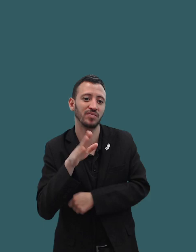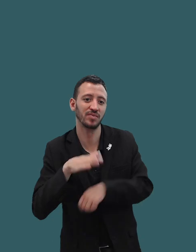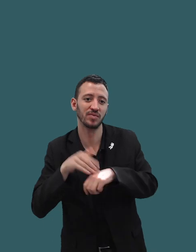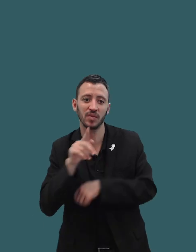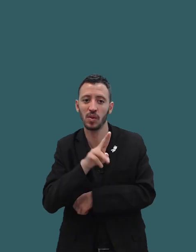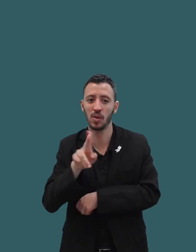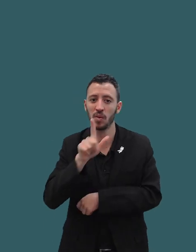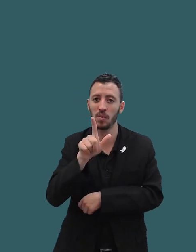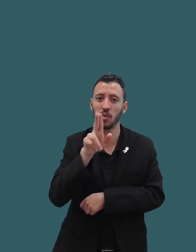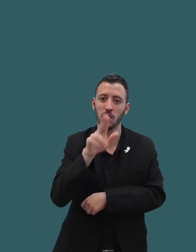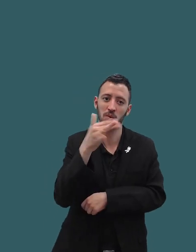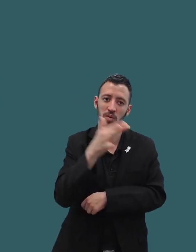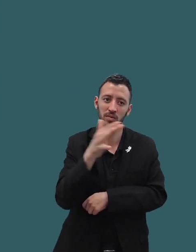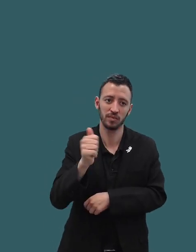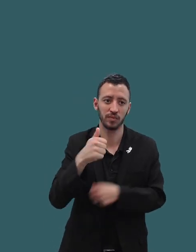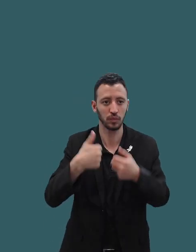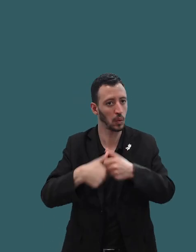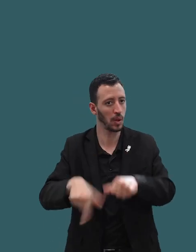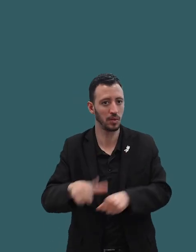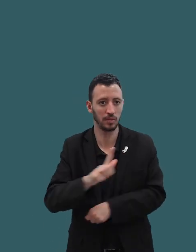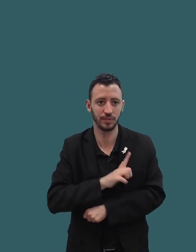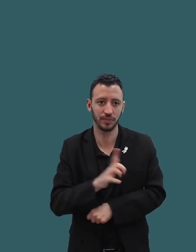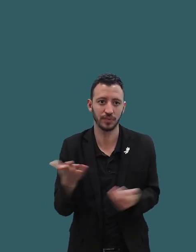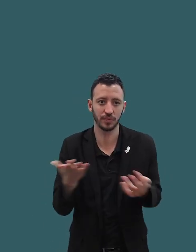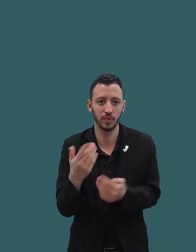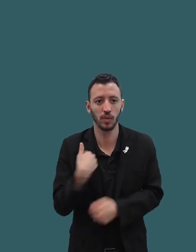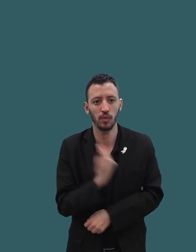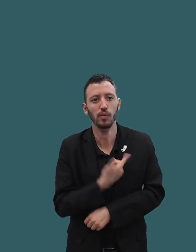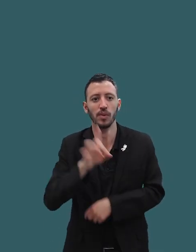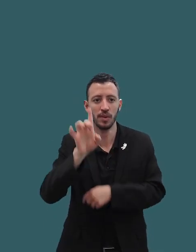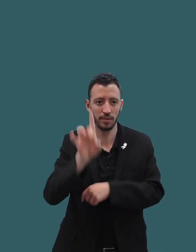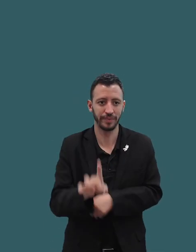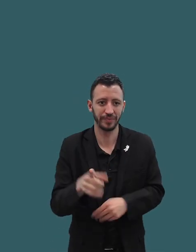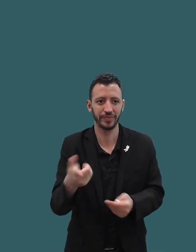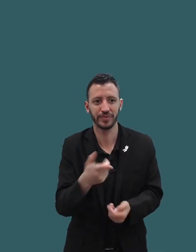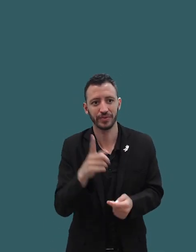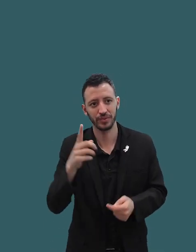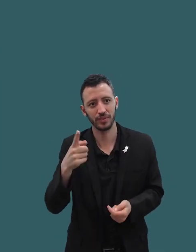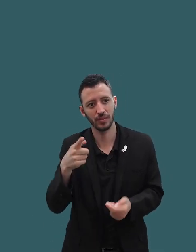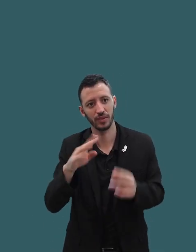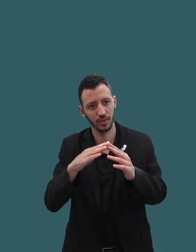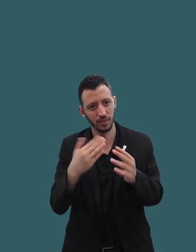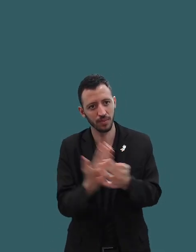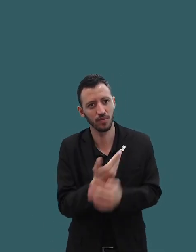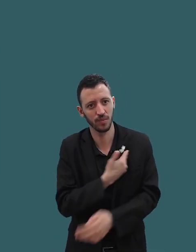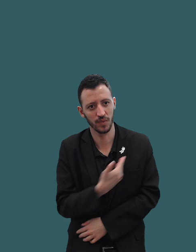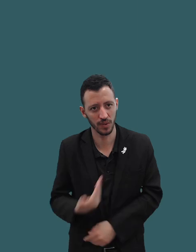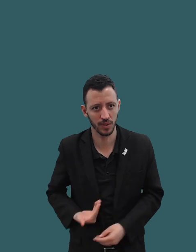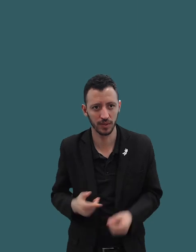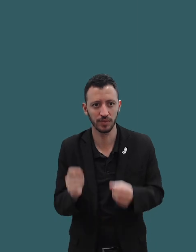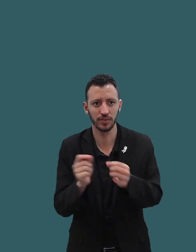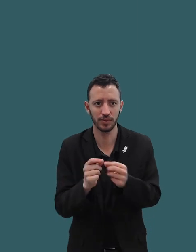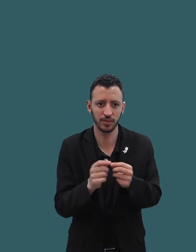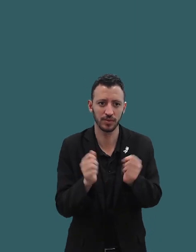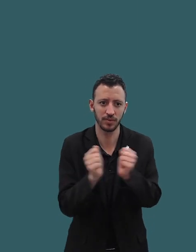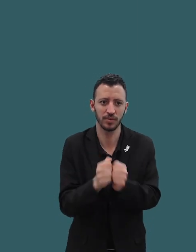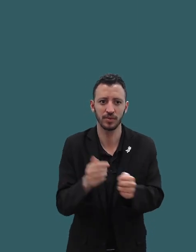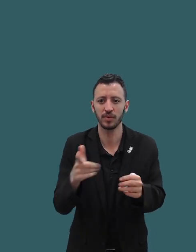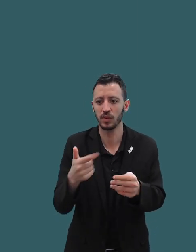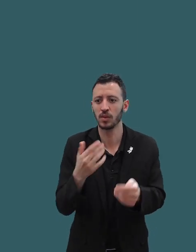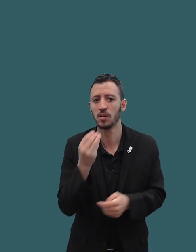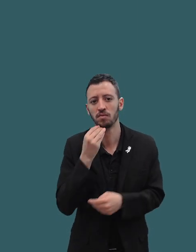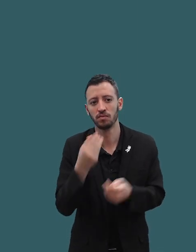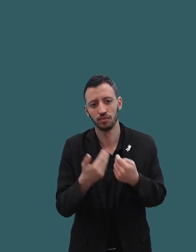chamada Luciana Sepúlveda, que não está aqui, mas a nossa diretora da Escola de Governo. A Luciana disse que a gente ia fazer um Portas